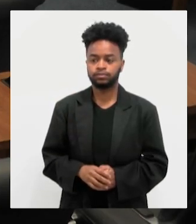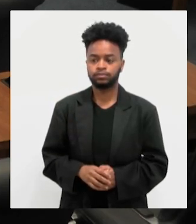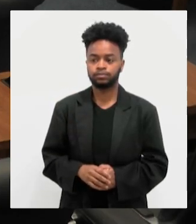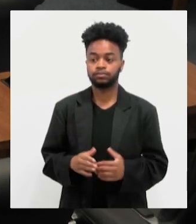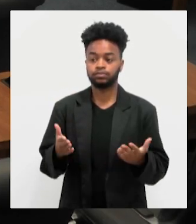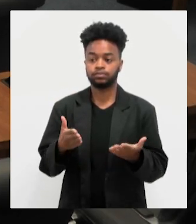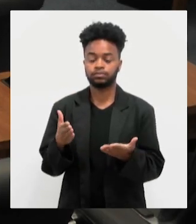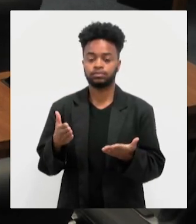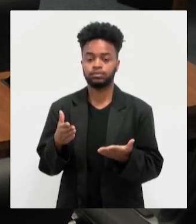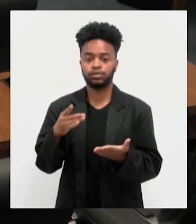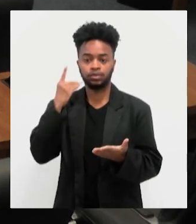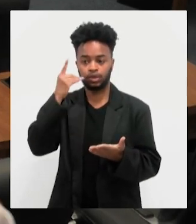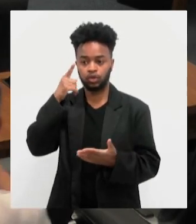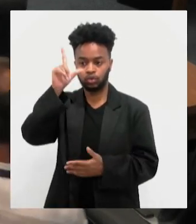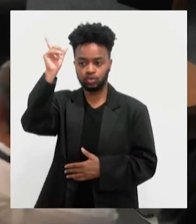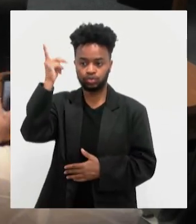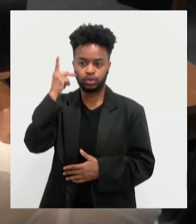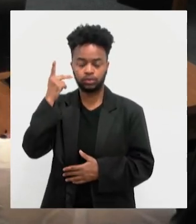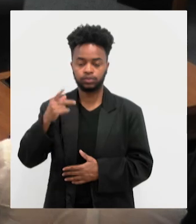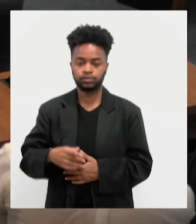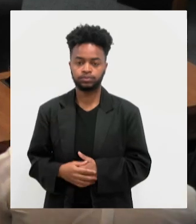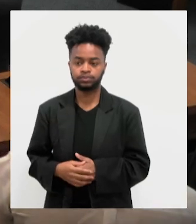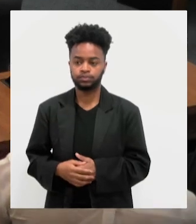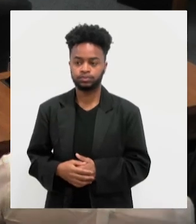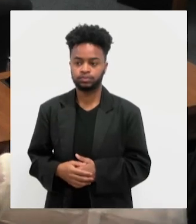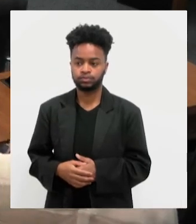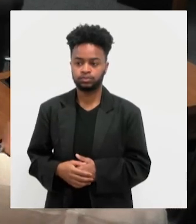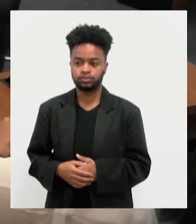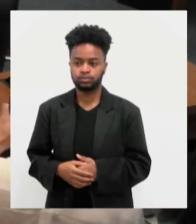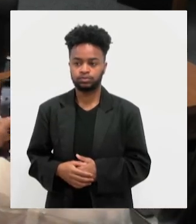Próximo é o deputado Luiz Paulo.